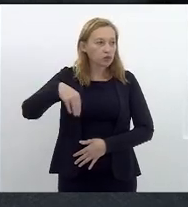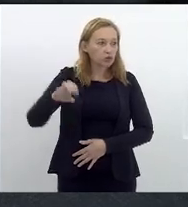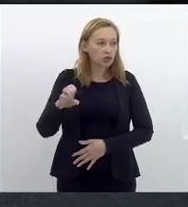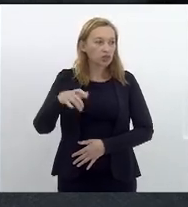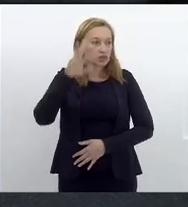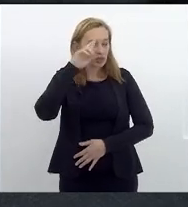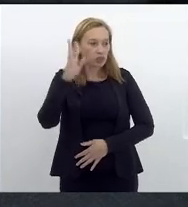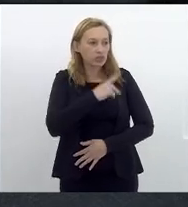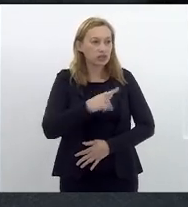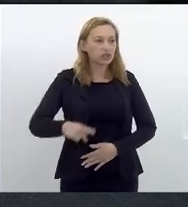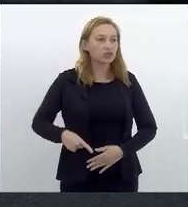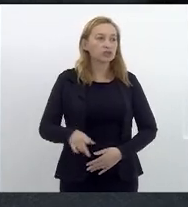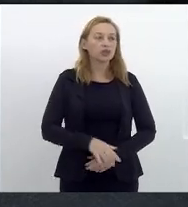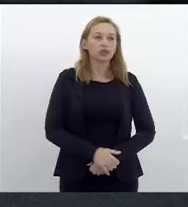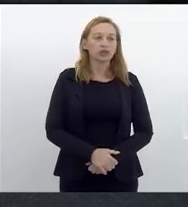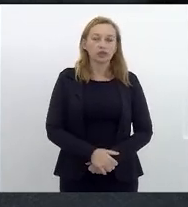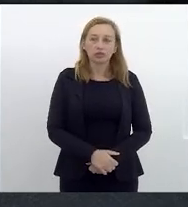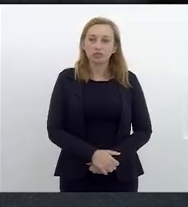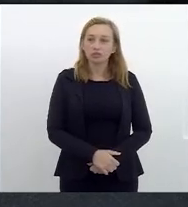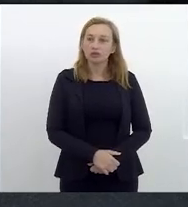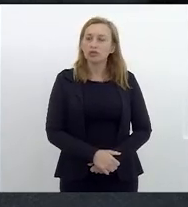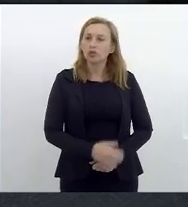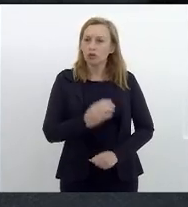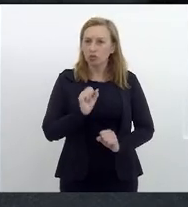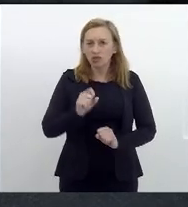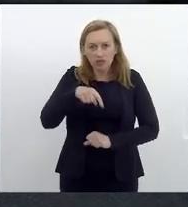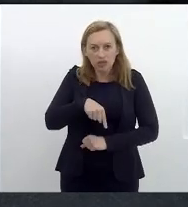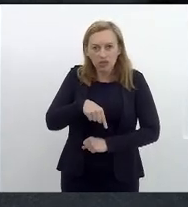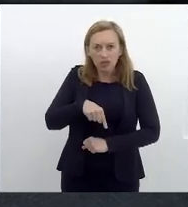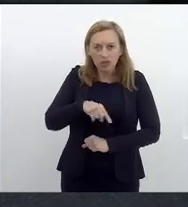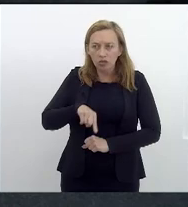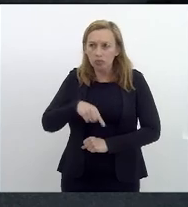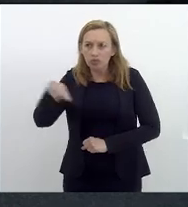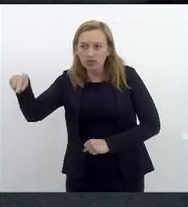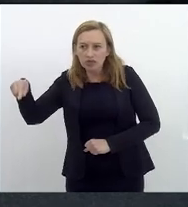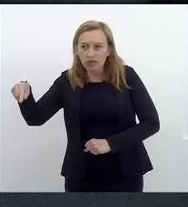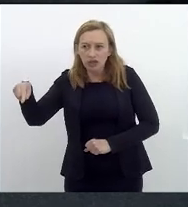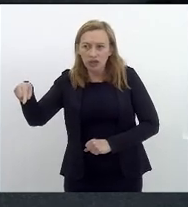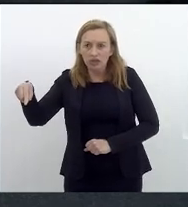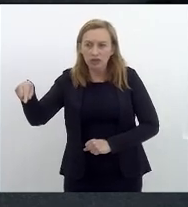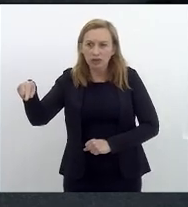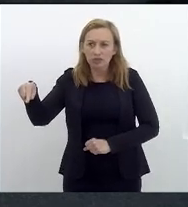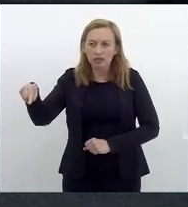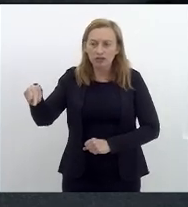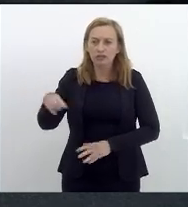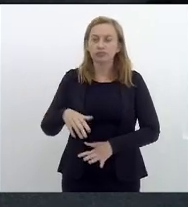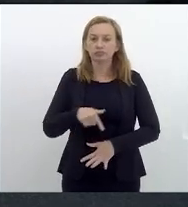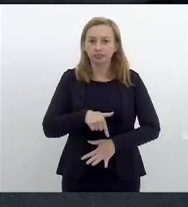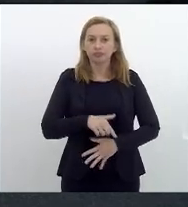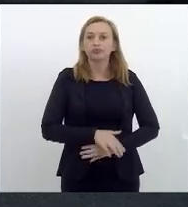presidente, posso fazer daqui? Não. Posso fazer daqui? Senhor presidente,